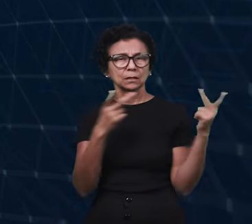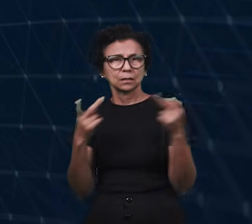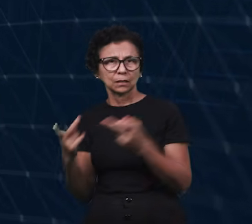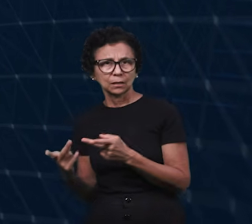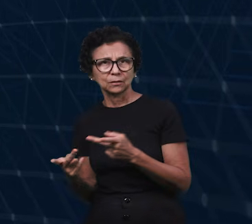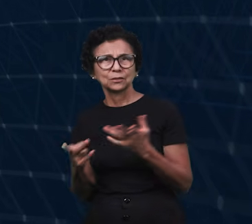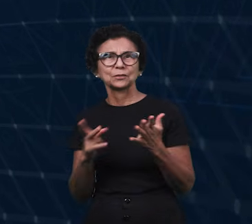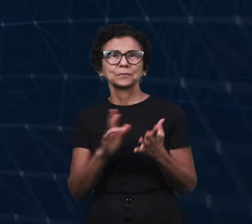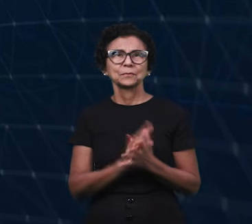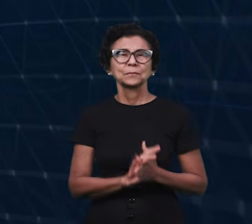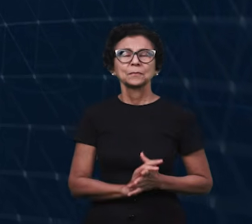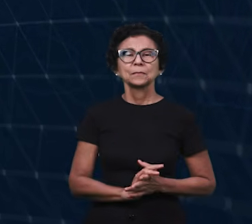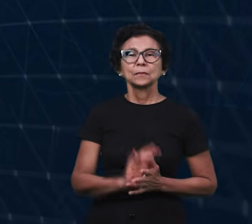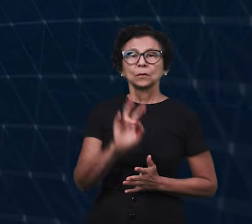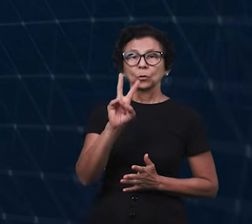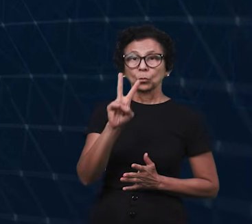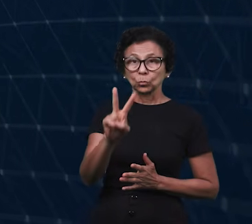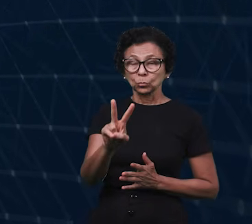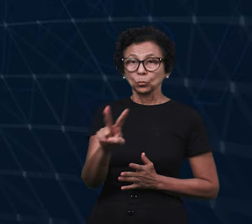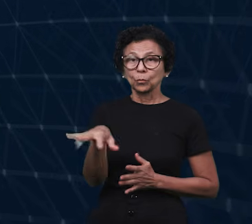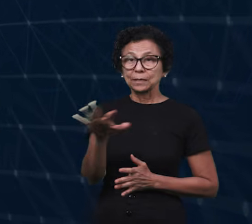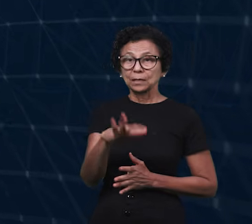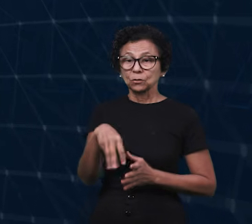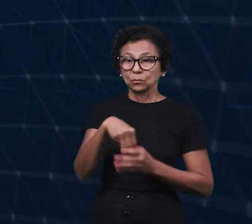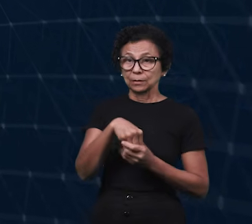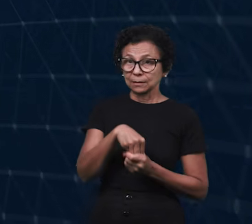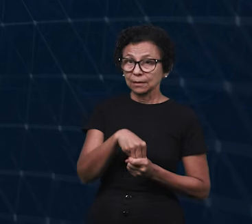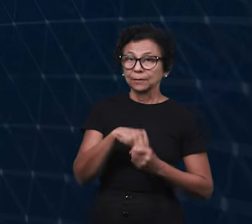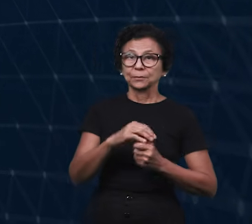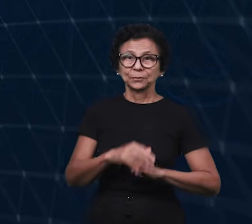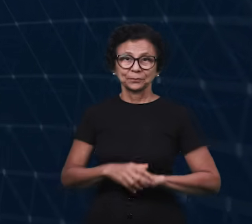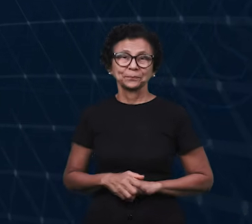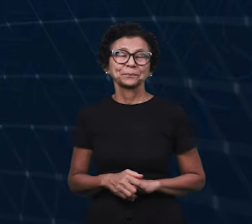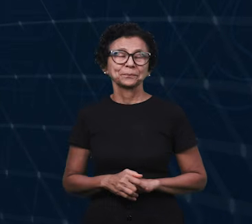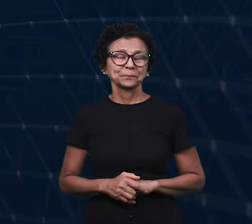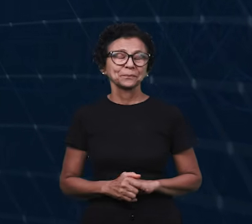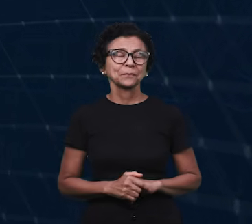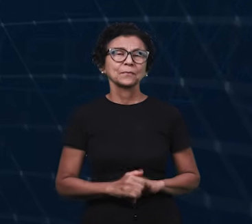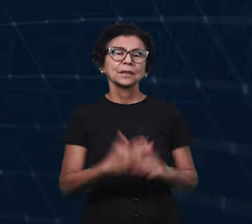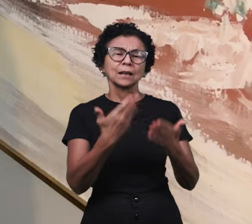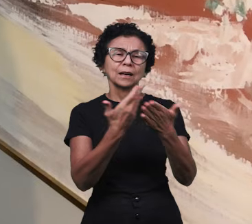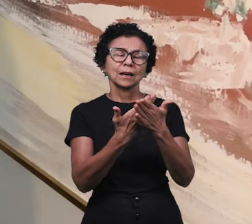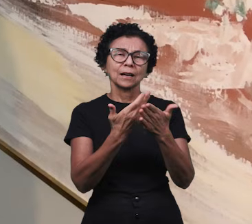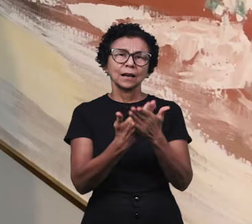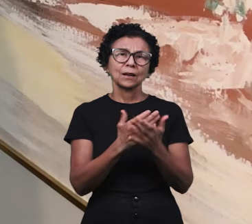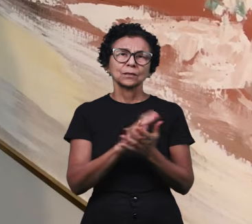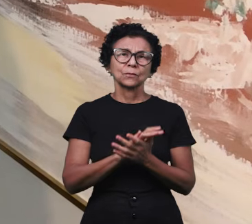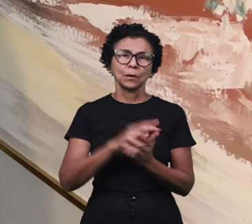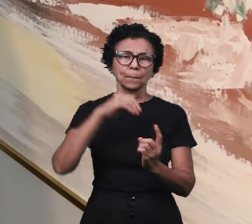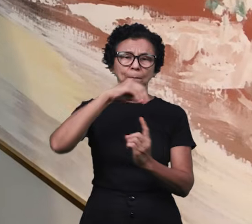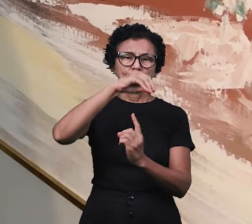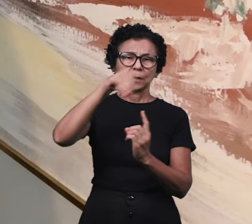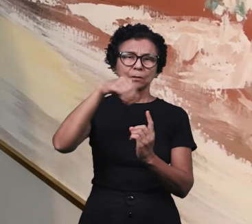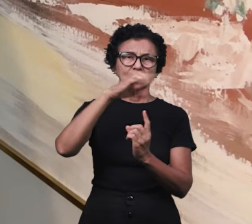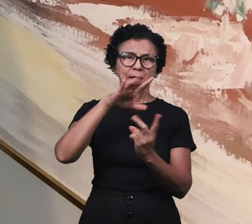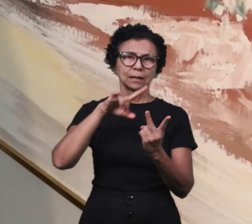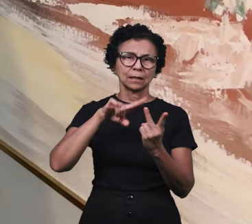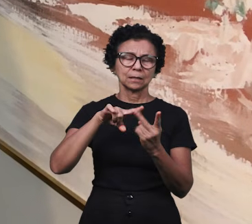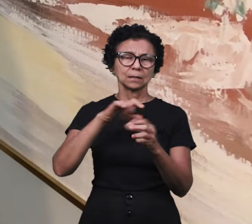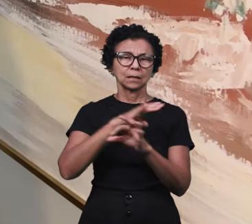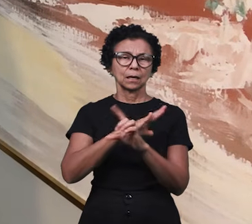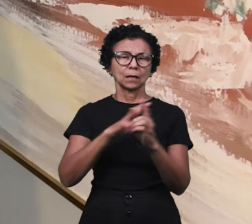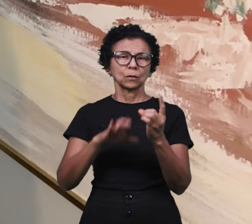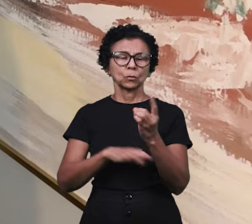em Chino Hills, na Califórnia, com a participação de irmãos de Las Vegas e do Havaí. As aulas abordaram os recursos da graça,